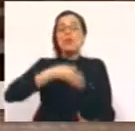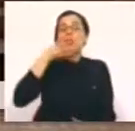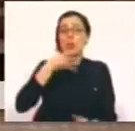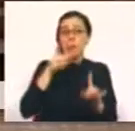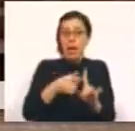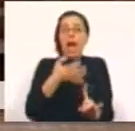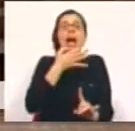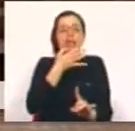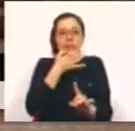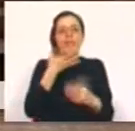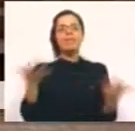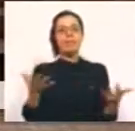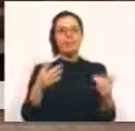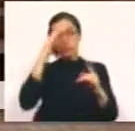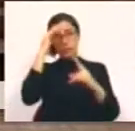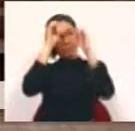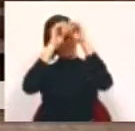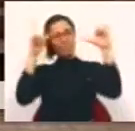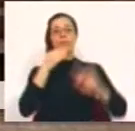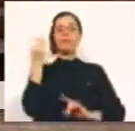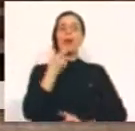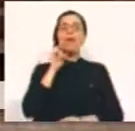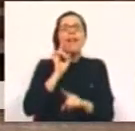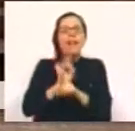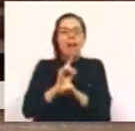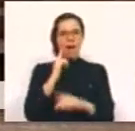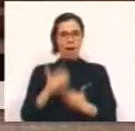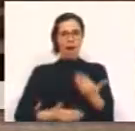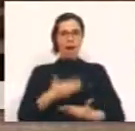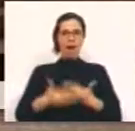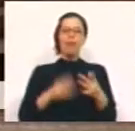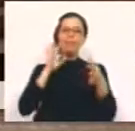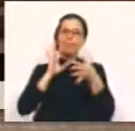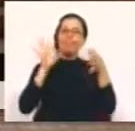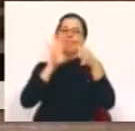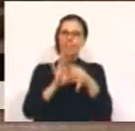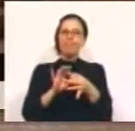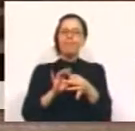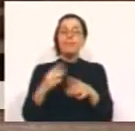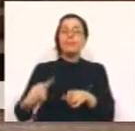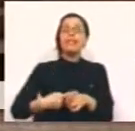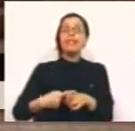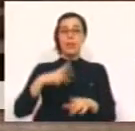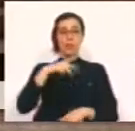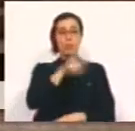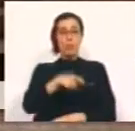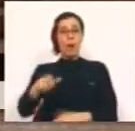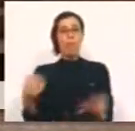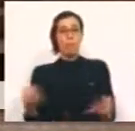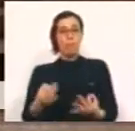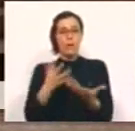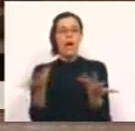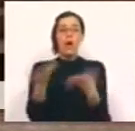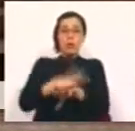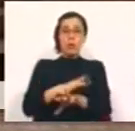explicável porque os ideais de Abril estavam e estão em perfeita sintonia com os interesses dos portugueses. A